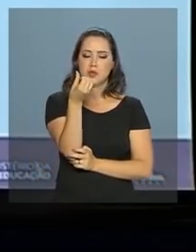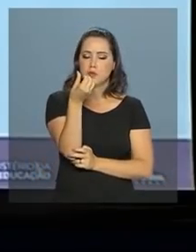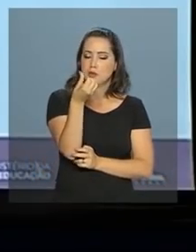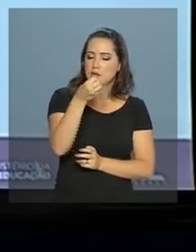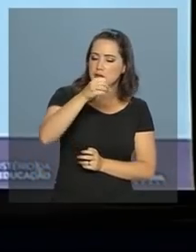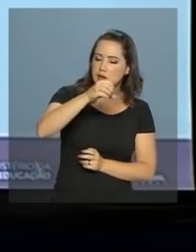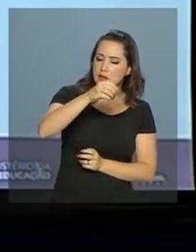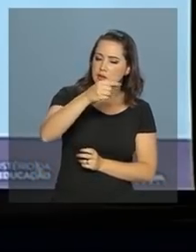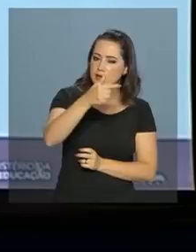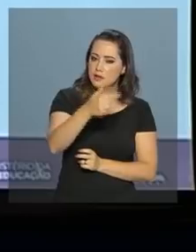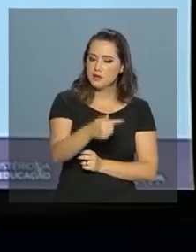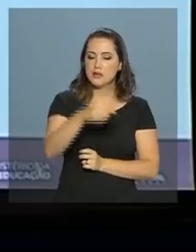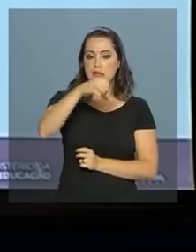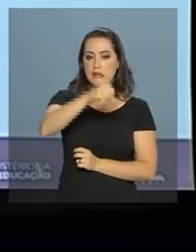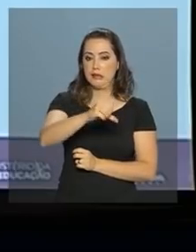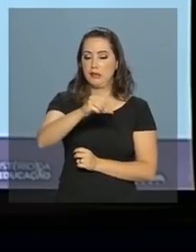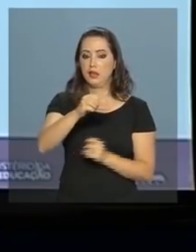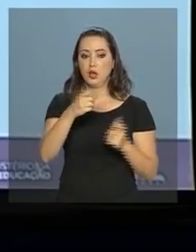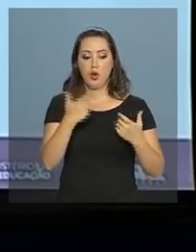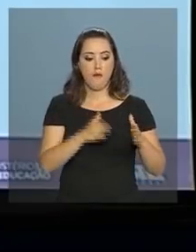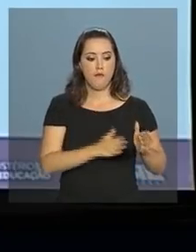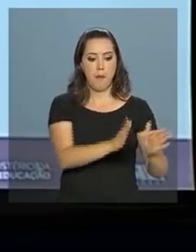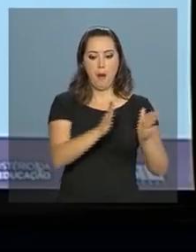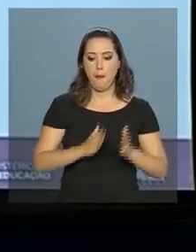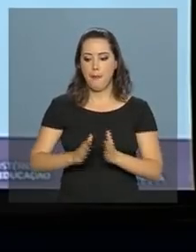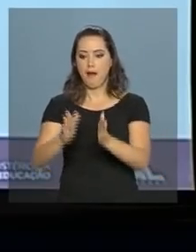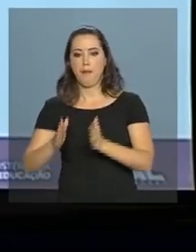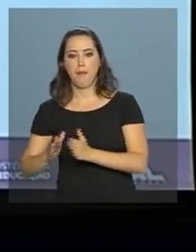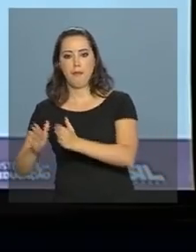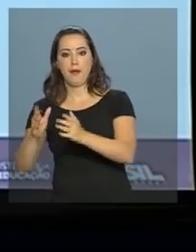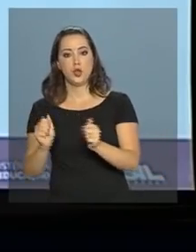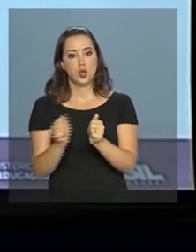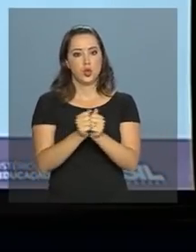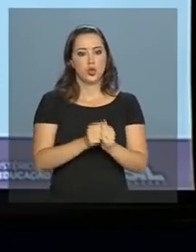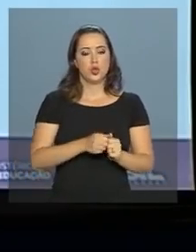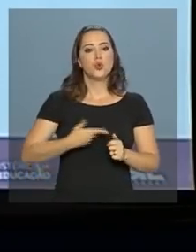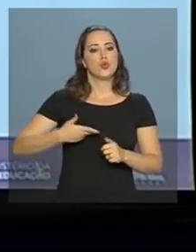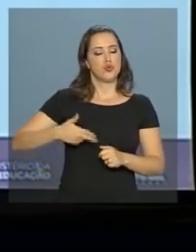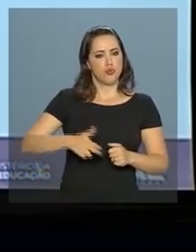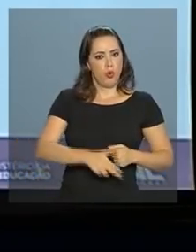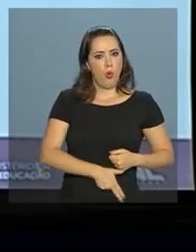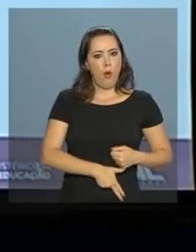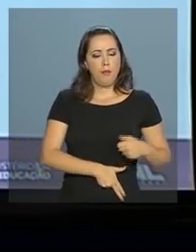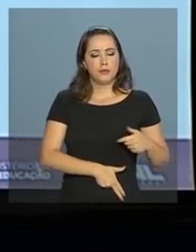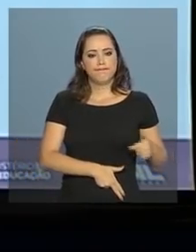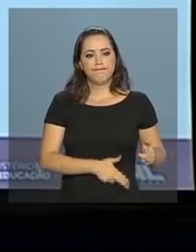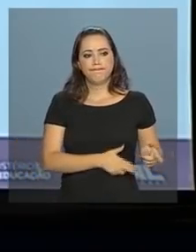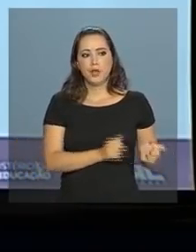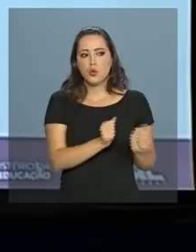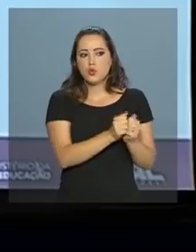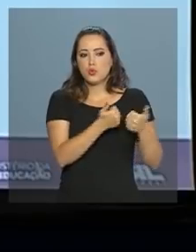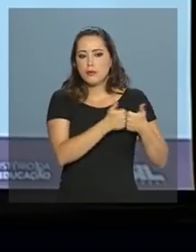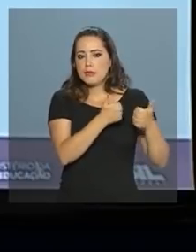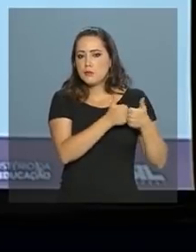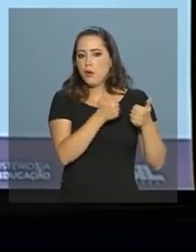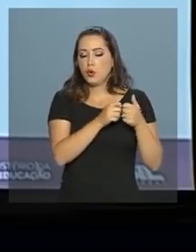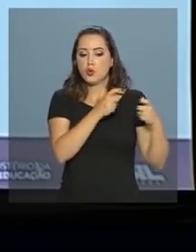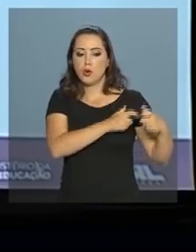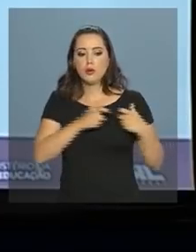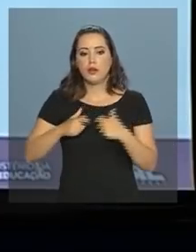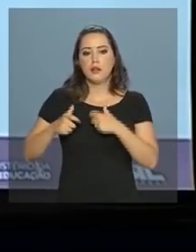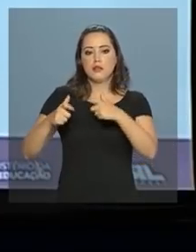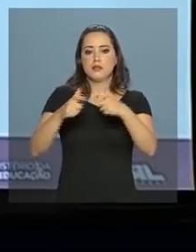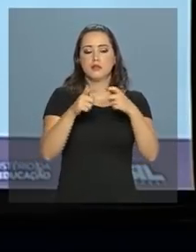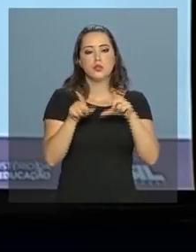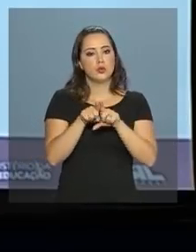11.679 rotas com escolta de prova diferenciada atendendo todo tipo de local